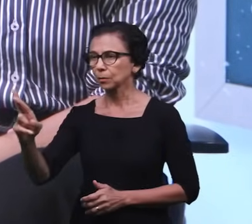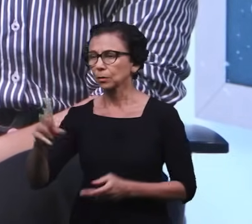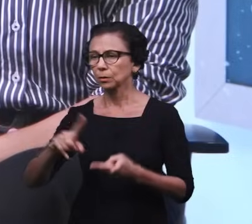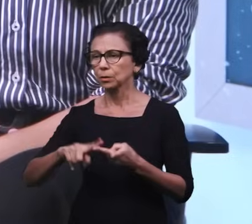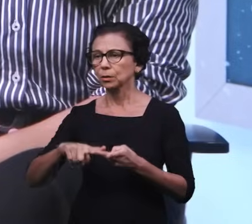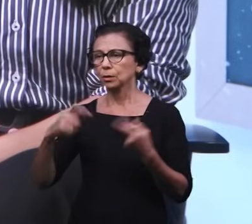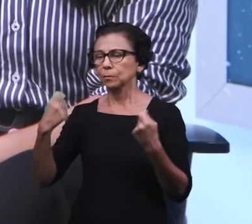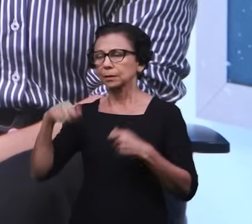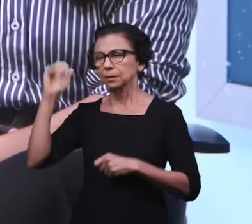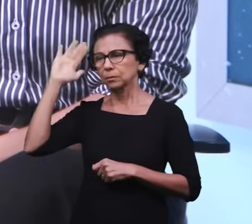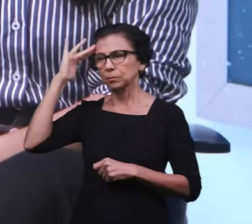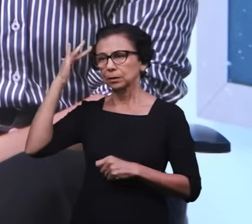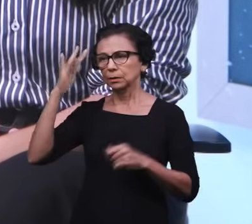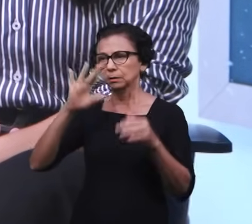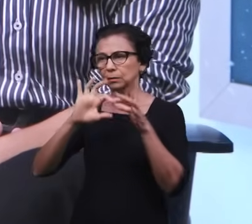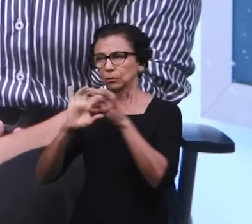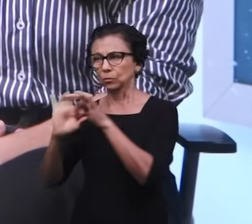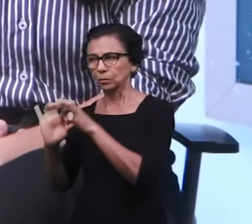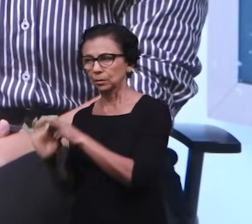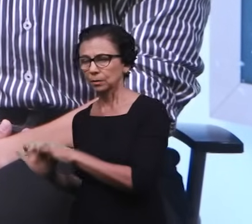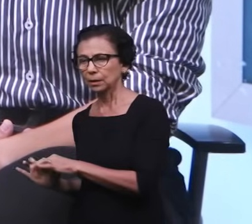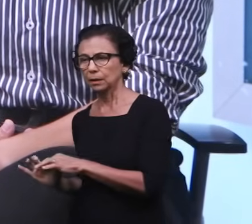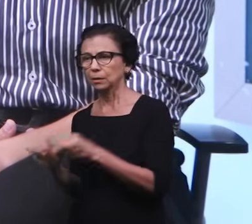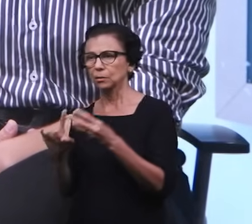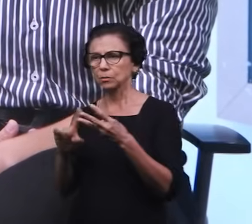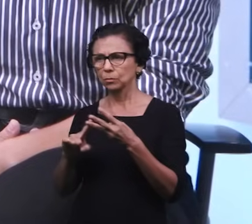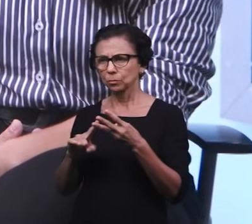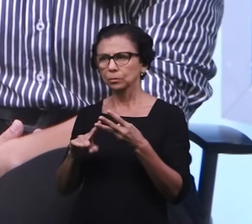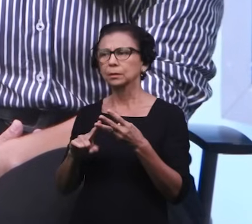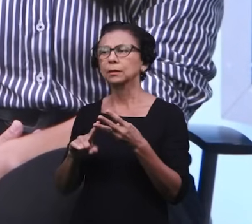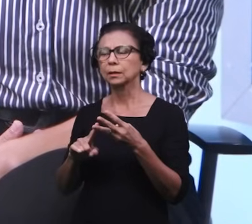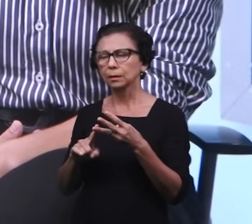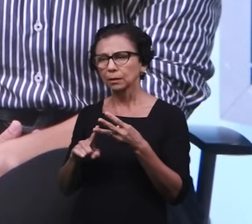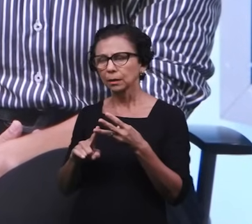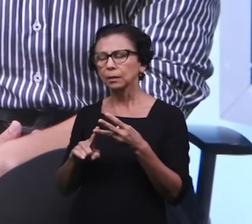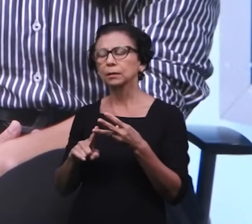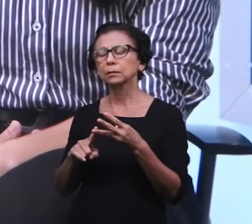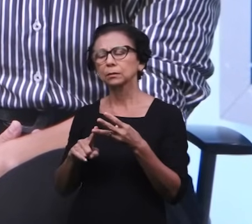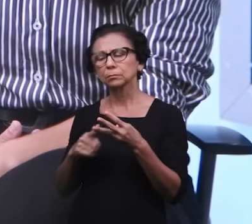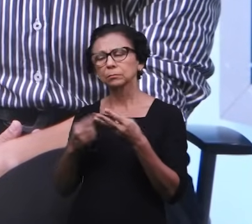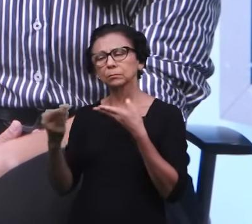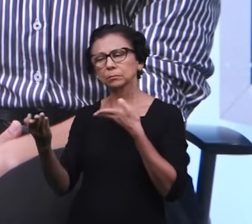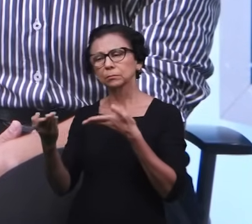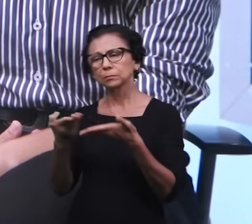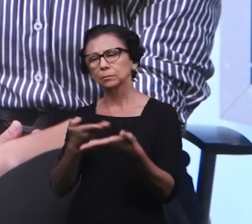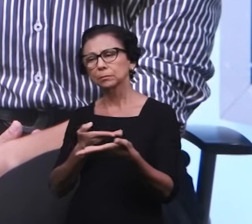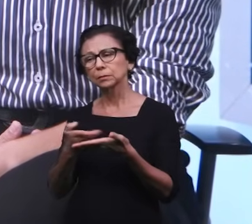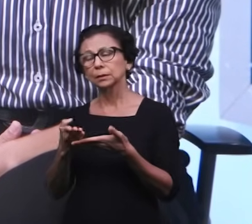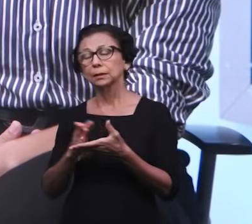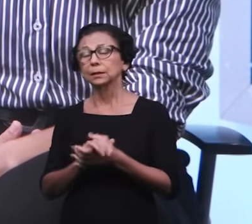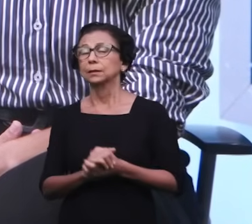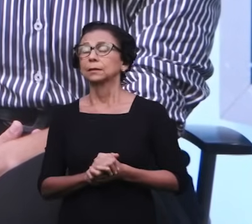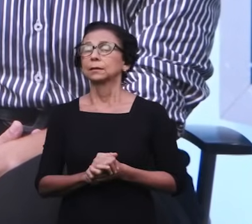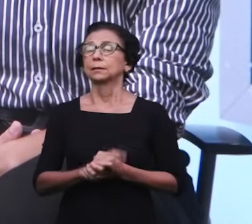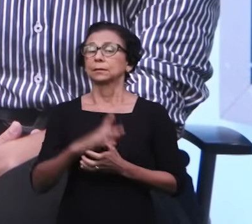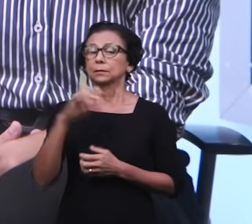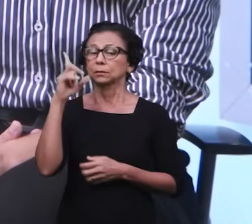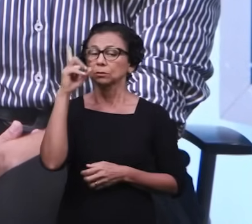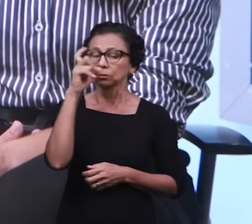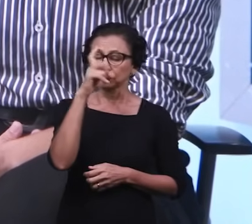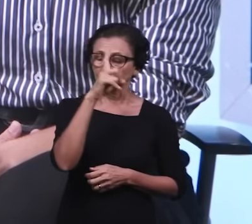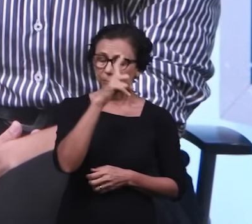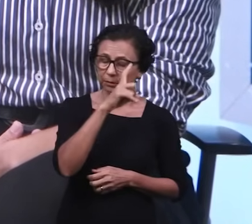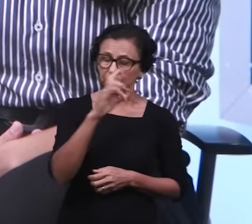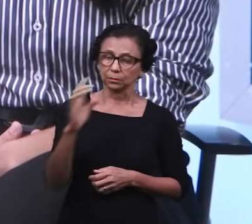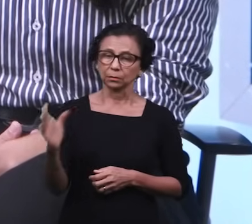preciso desenvolver um saber sobre isso. Mas se decifrar fica muito complicado, é muito difícil. Então, preciso do